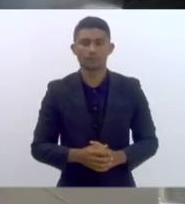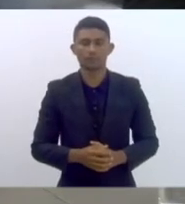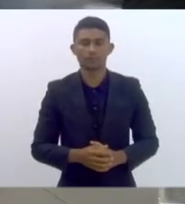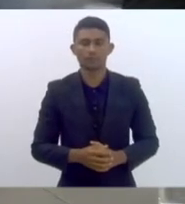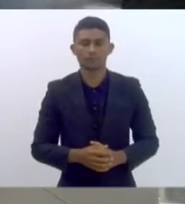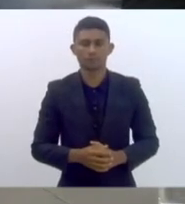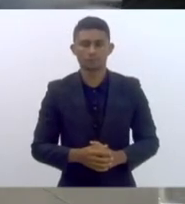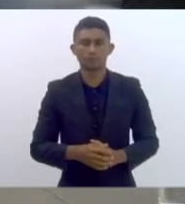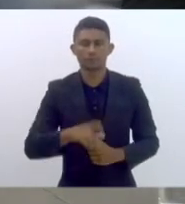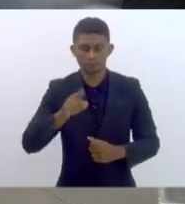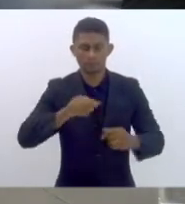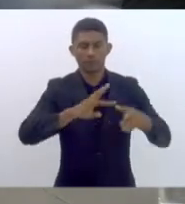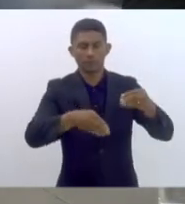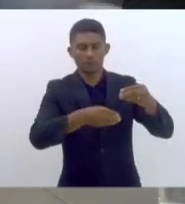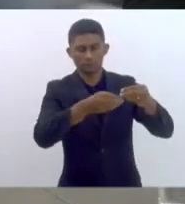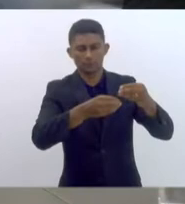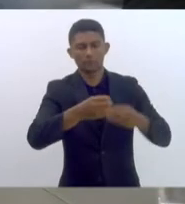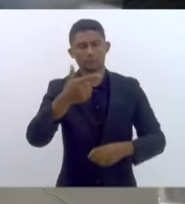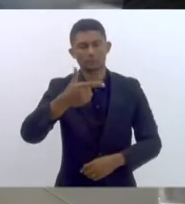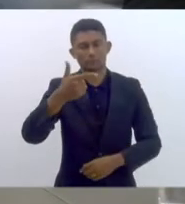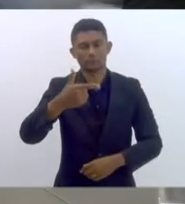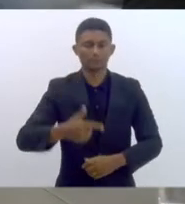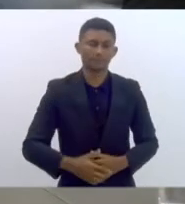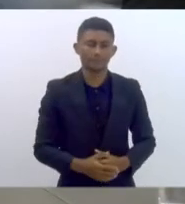É o 2º aditivo.